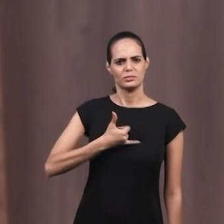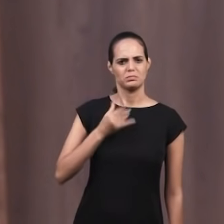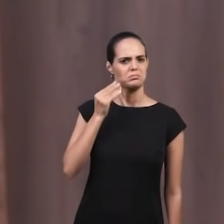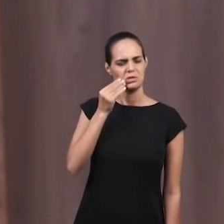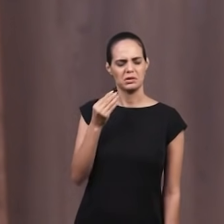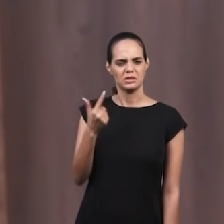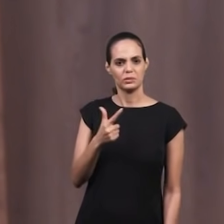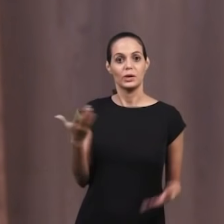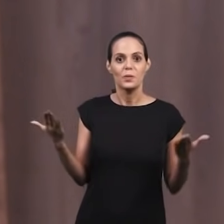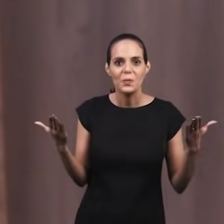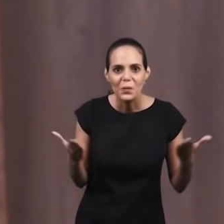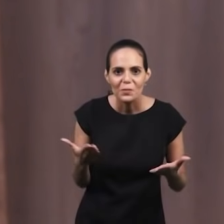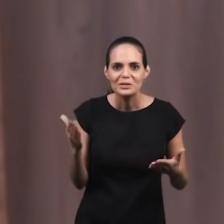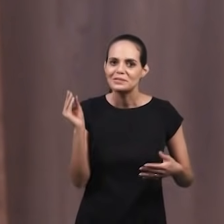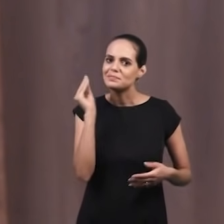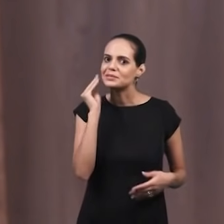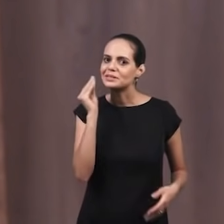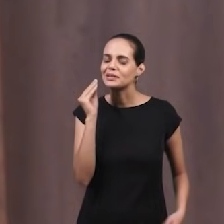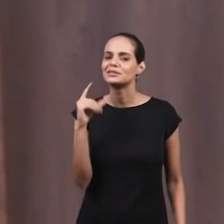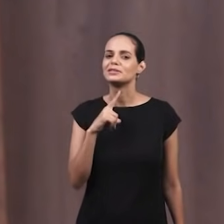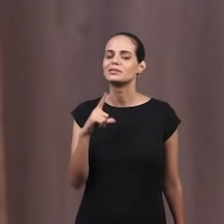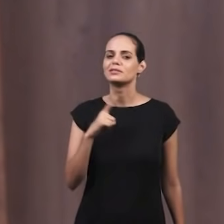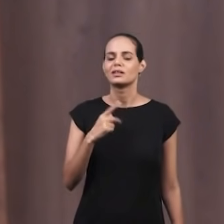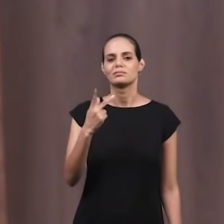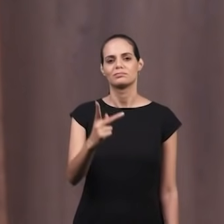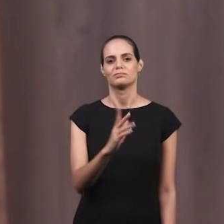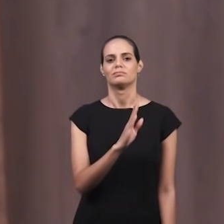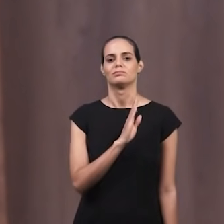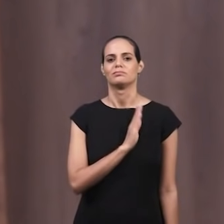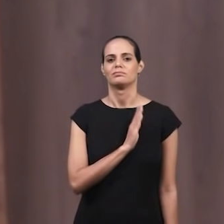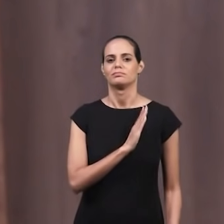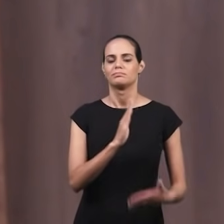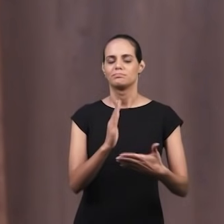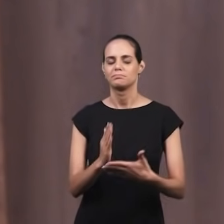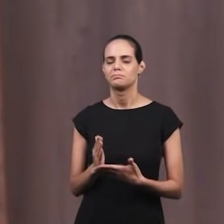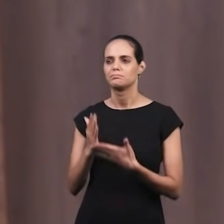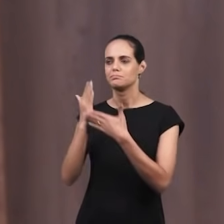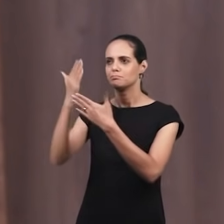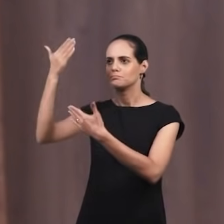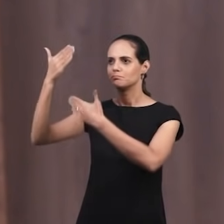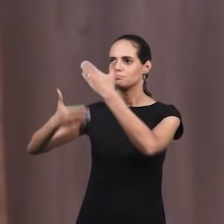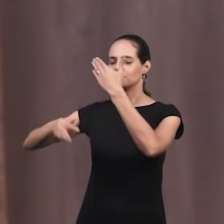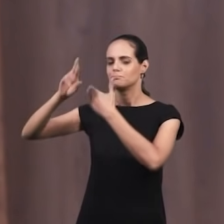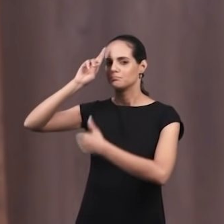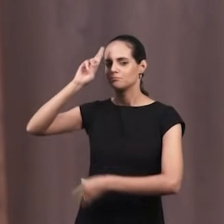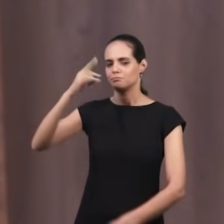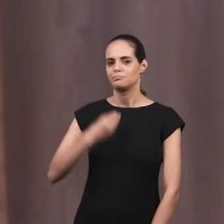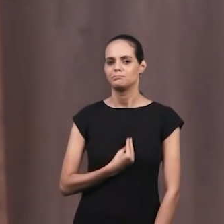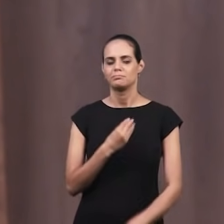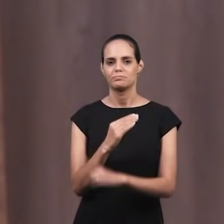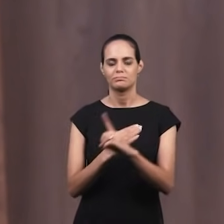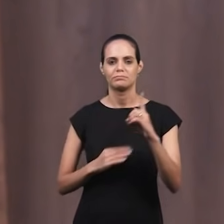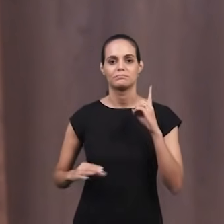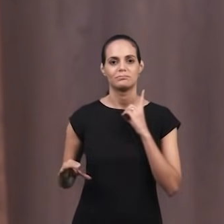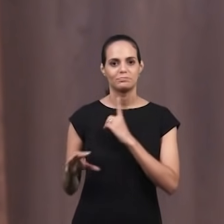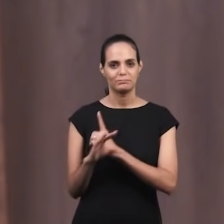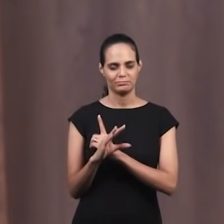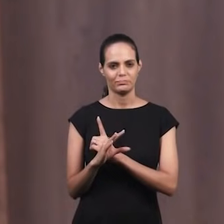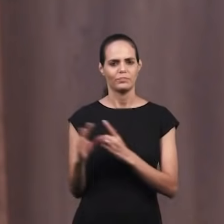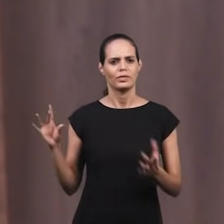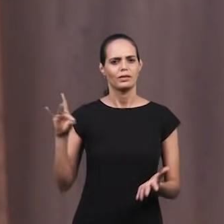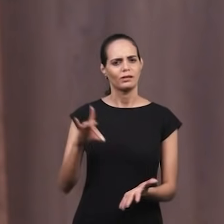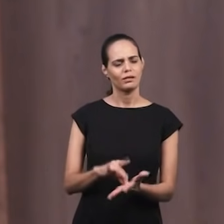Ele, você tem a oportunidade agora de colocar o seu coração diante do Senhor, participar desse culto, viver